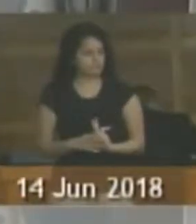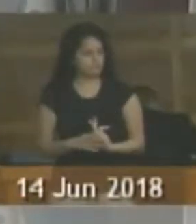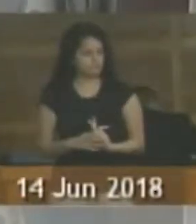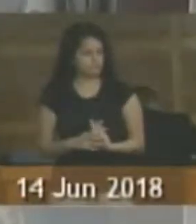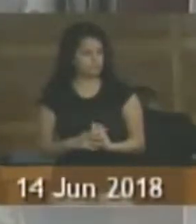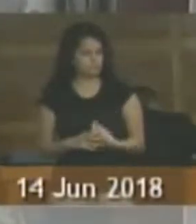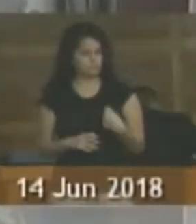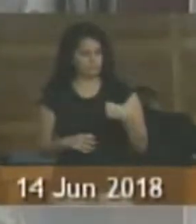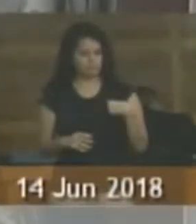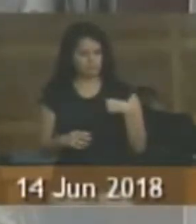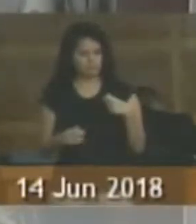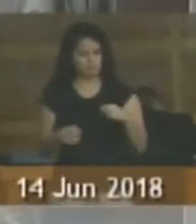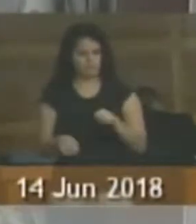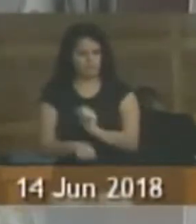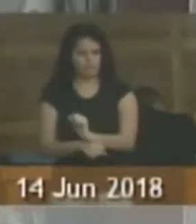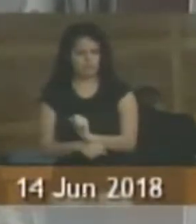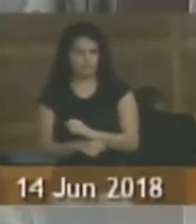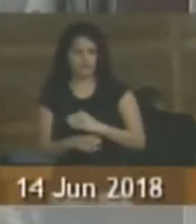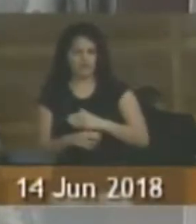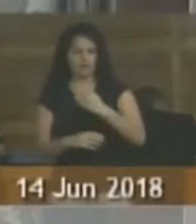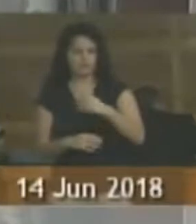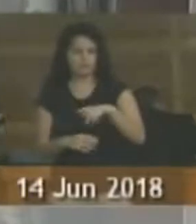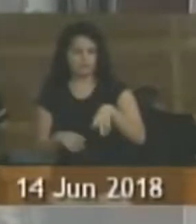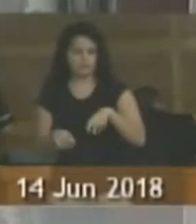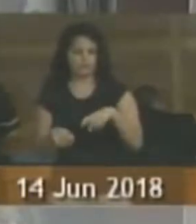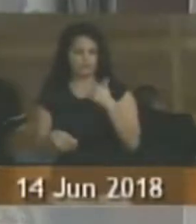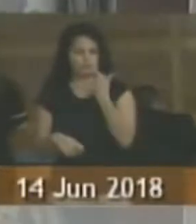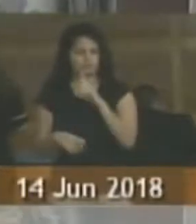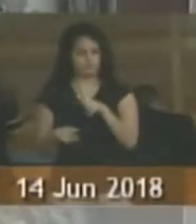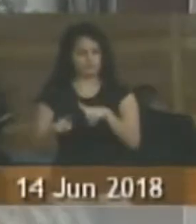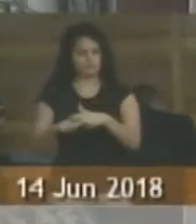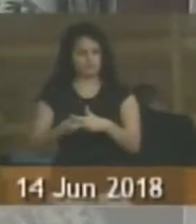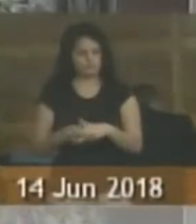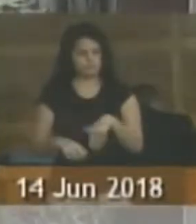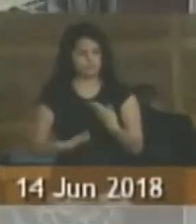vamos descansar enquanto esses problemas não forem resolvidos.